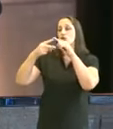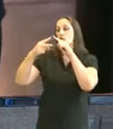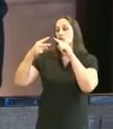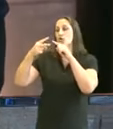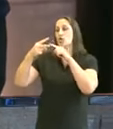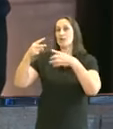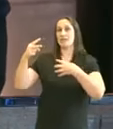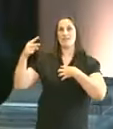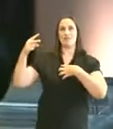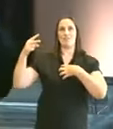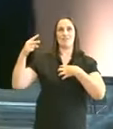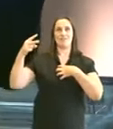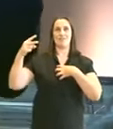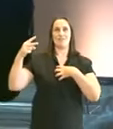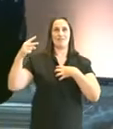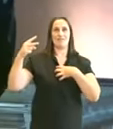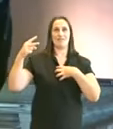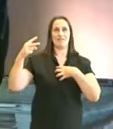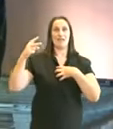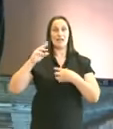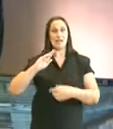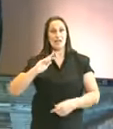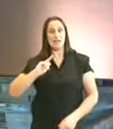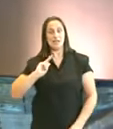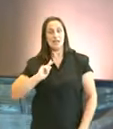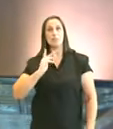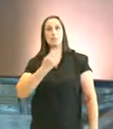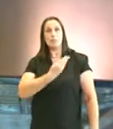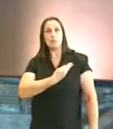favor, que está lá em Hebreus.